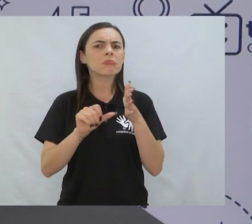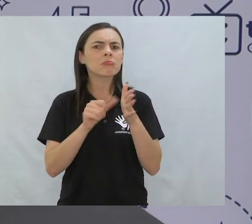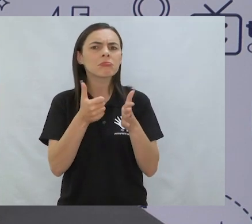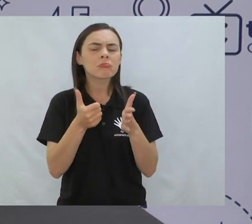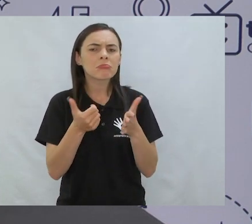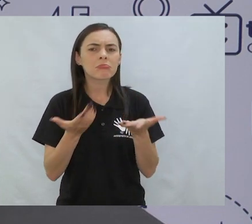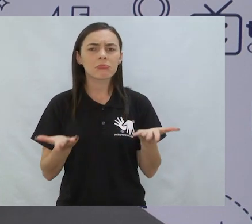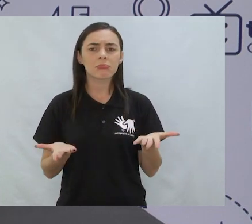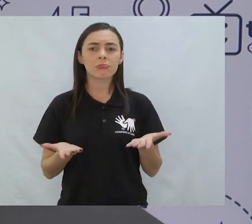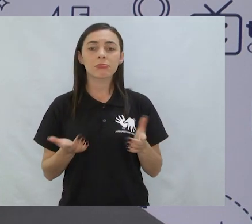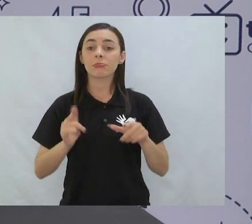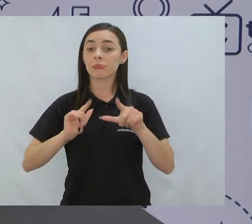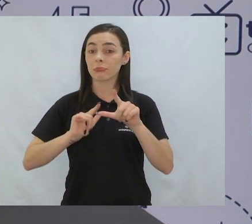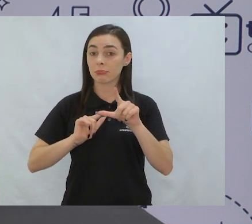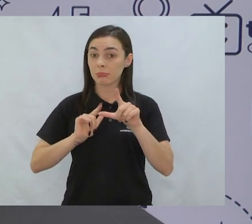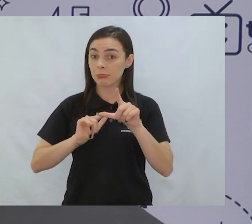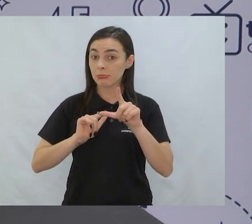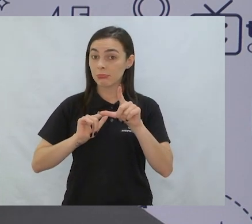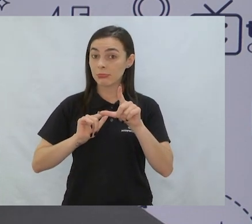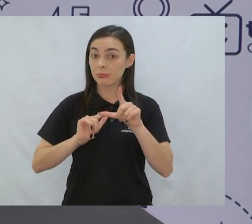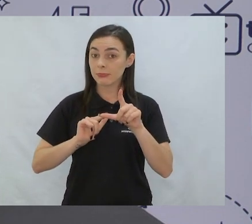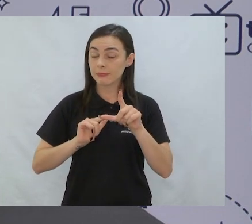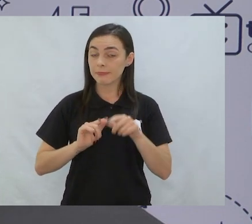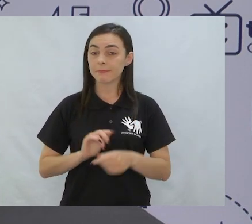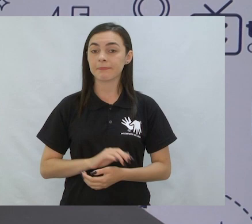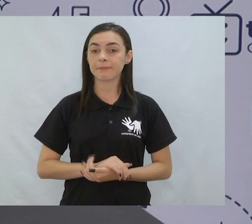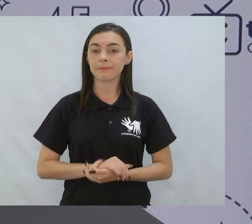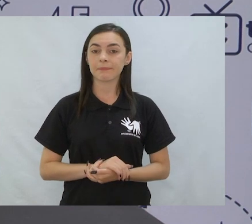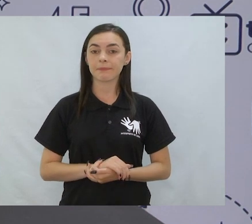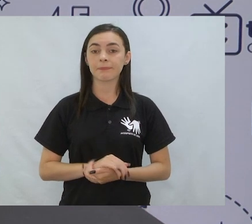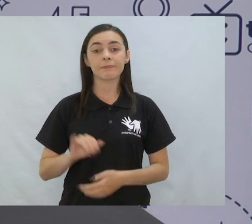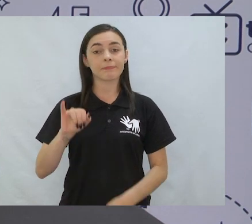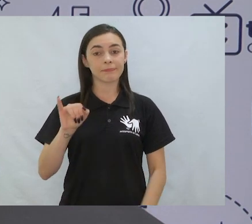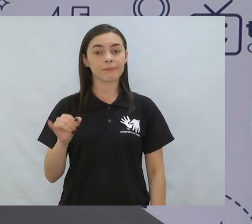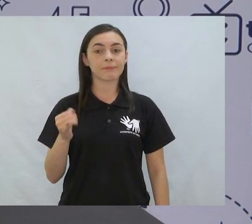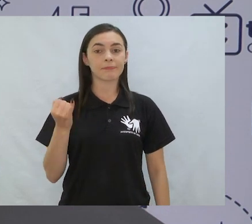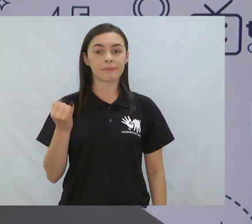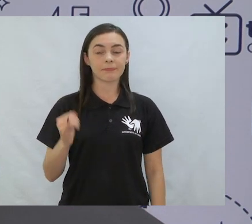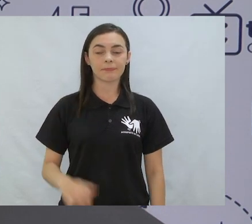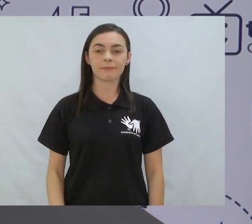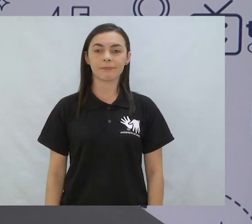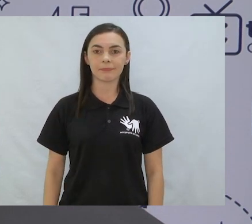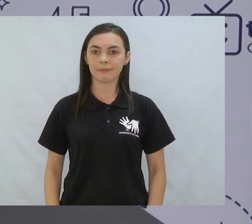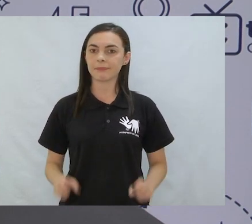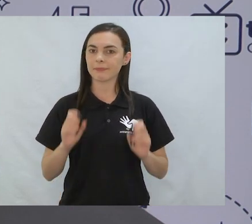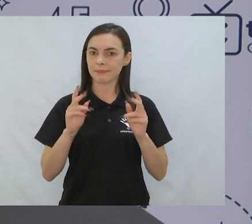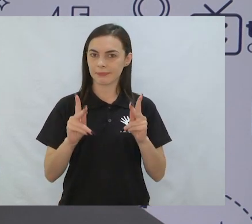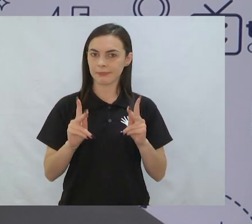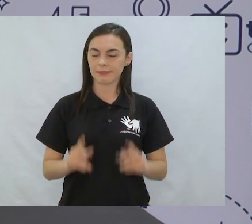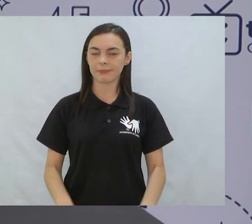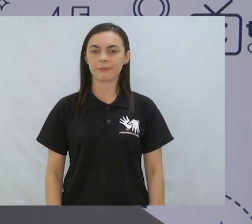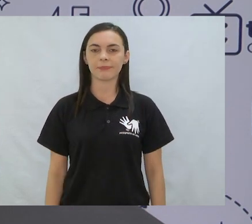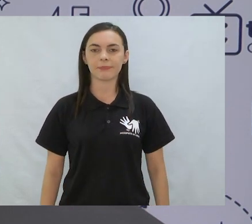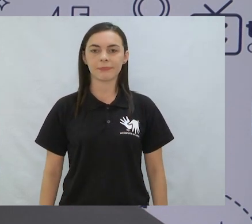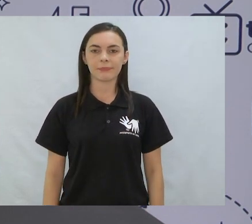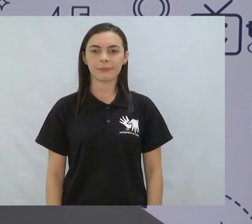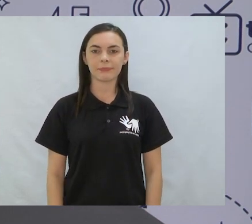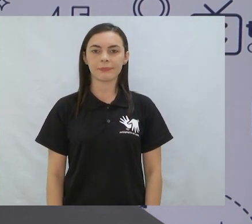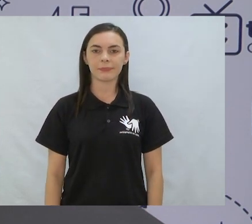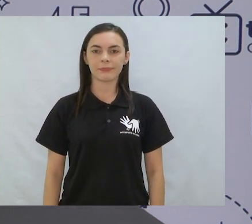começa esta palavra? É a letra, olha lá, J. Ok?